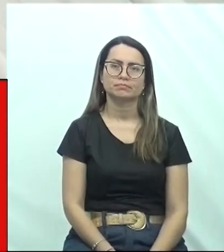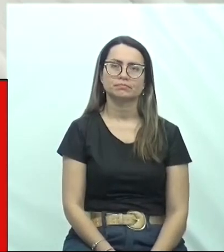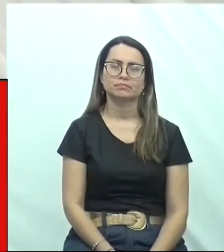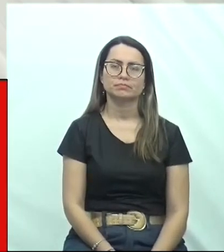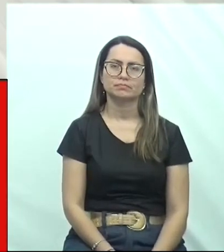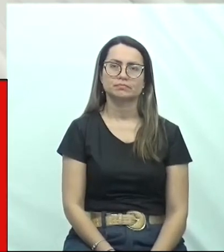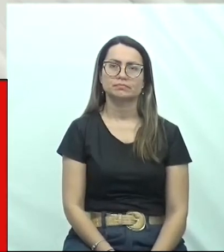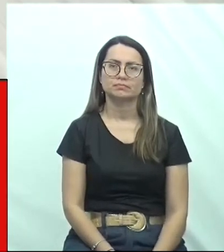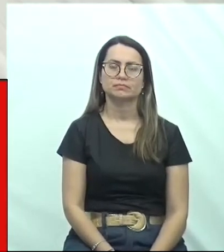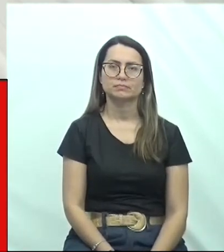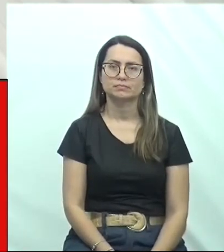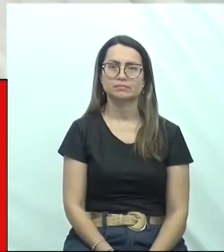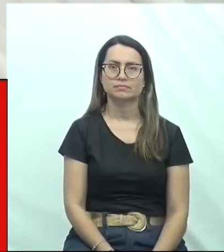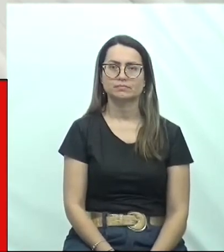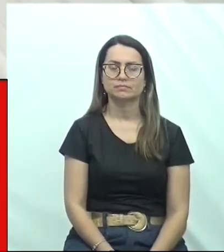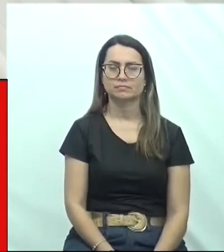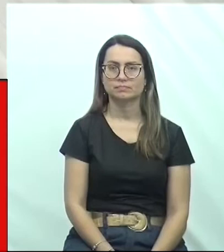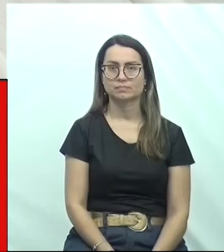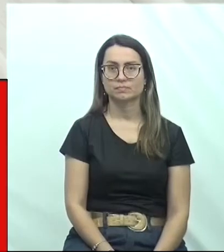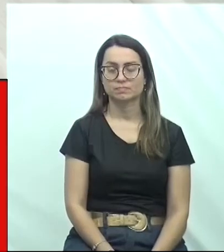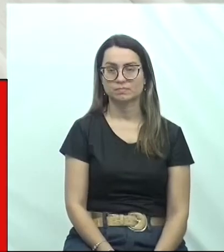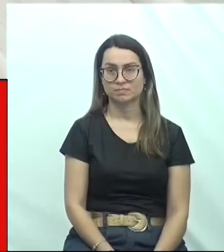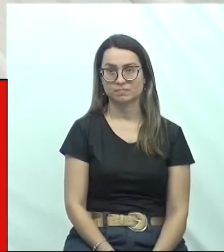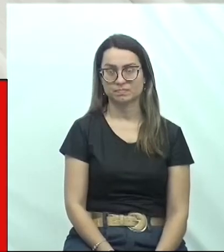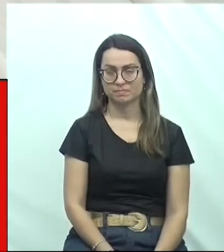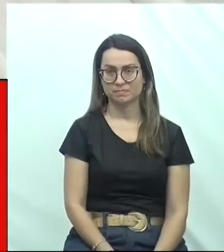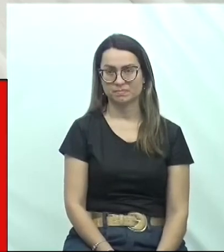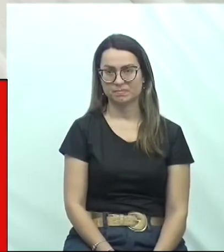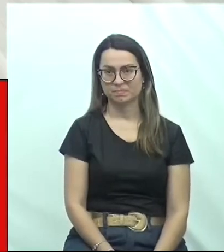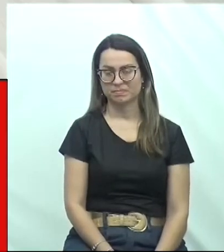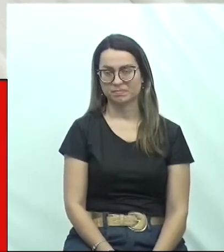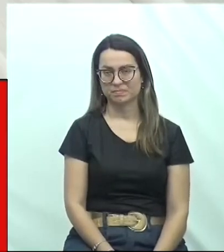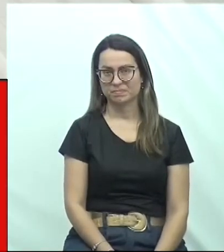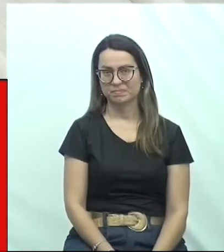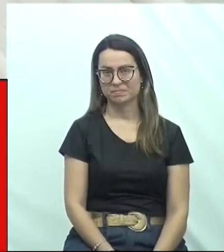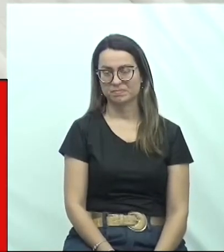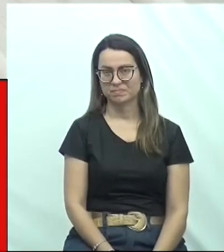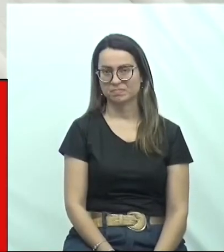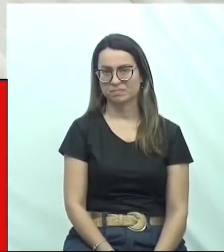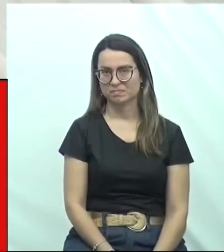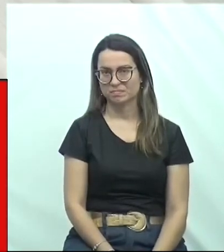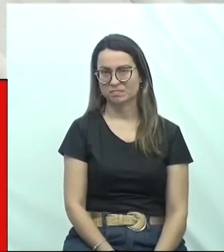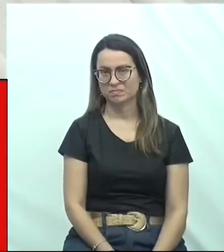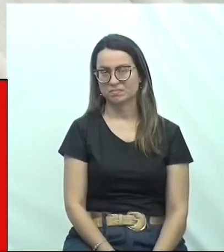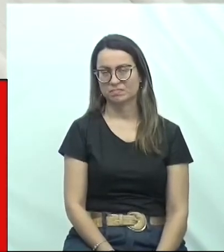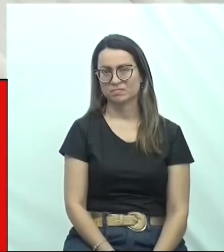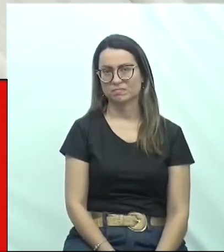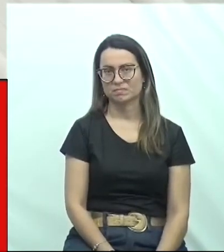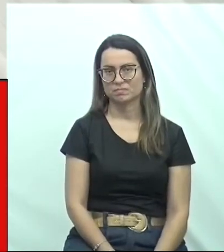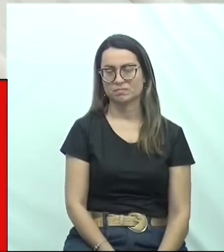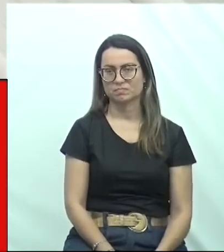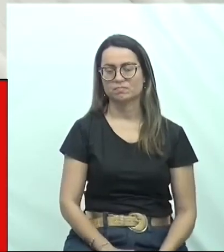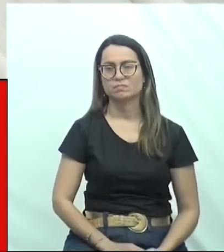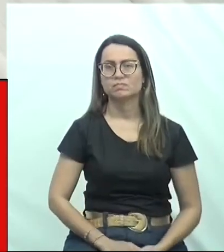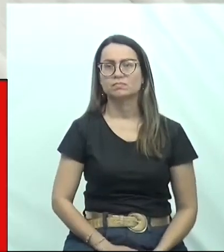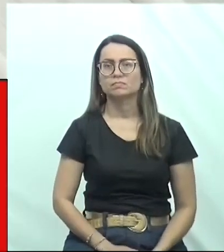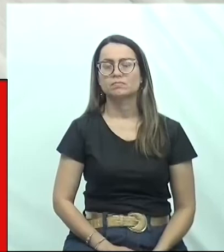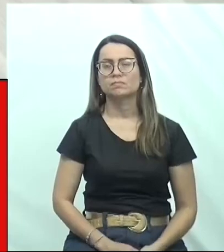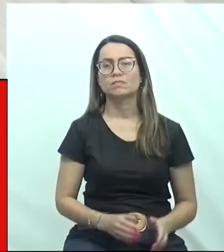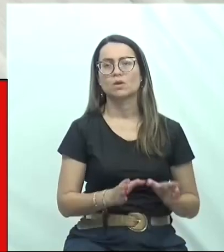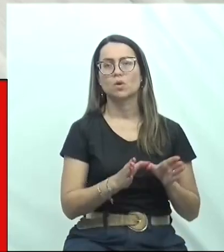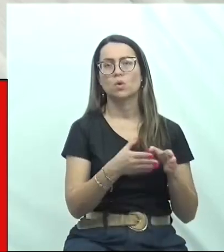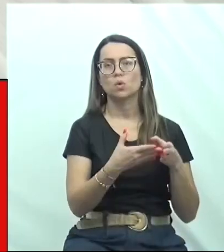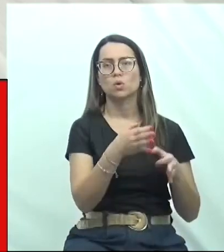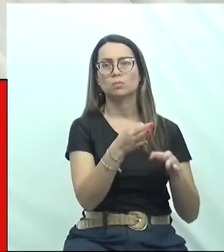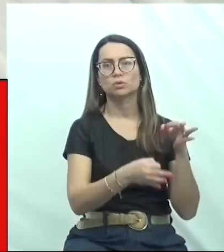tributário ajuizados ou ajuizar ou notificados de ofício e da outras providências. A Comissão